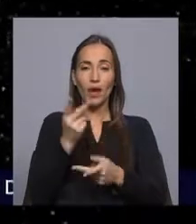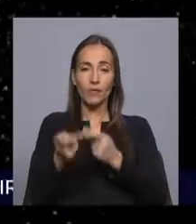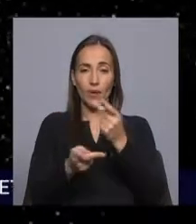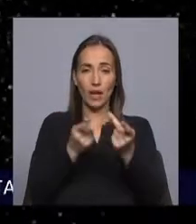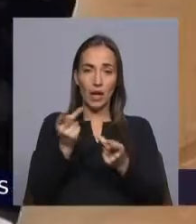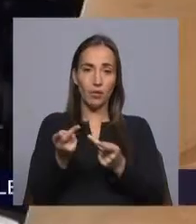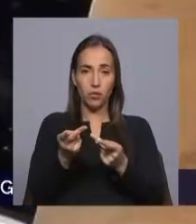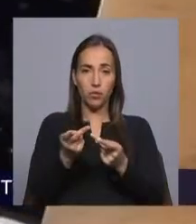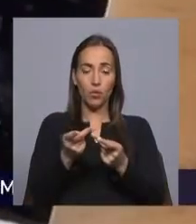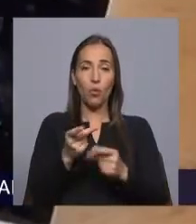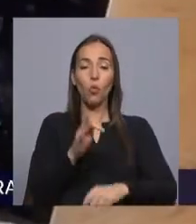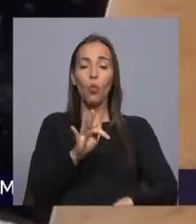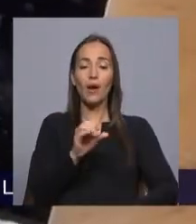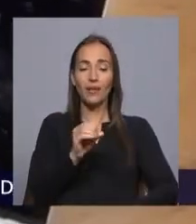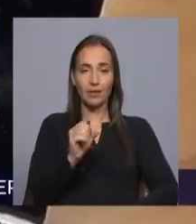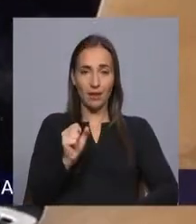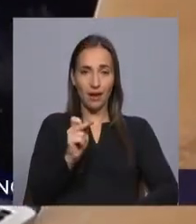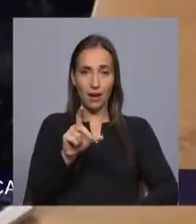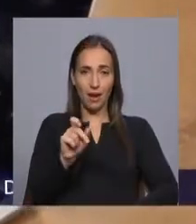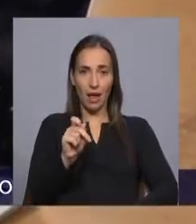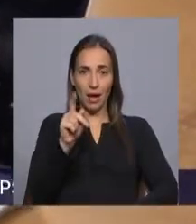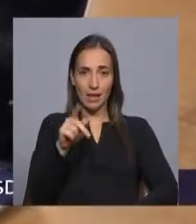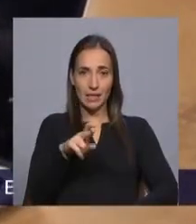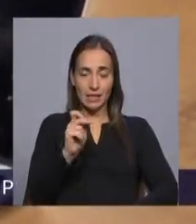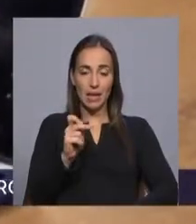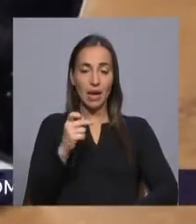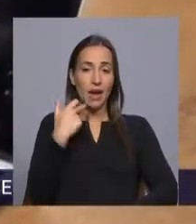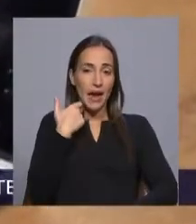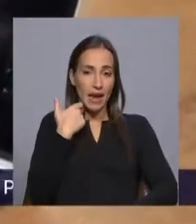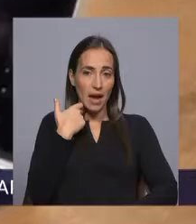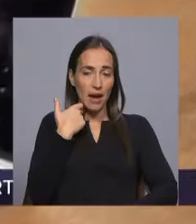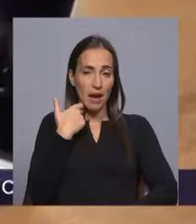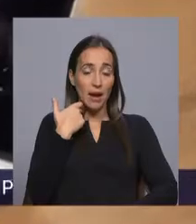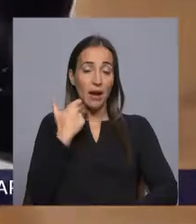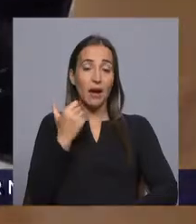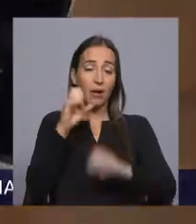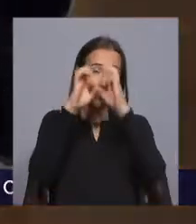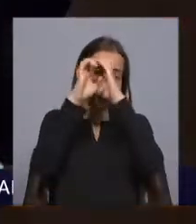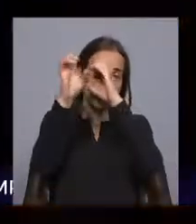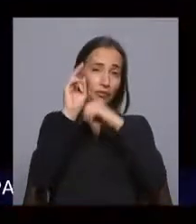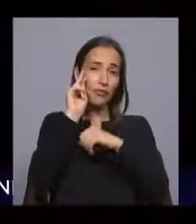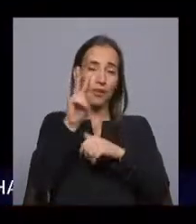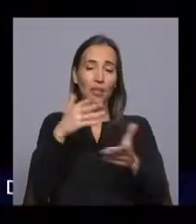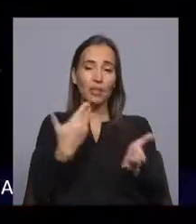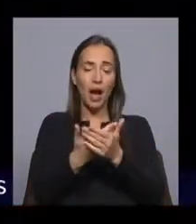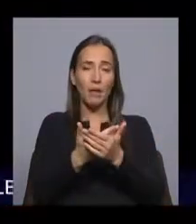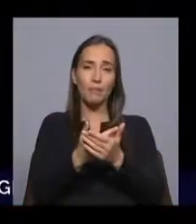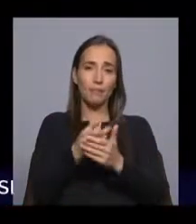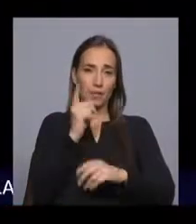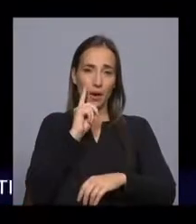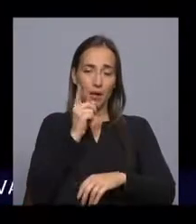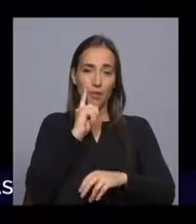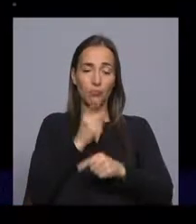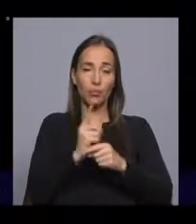40 galáxias anãs, feitas pelo Gaia, diz-nos uma coisa com muita piada, Daniel, que é o seguinte: quando os cientistas analisaram a velocidade,